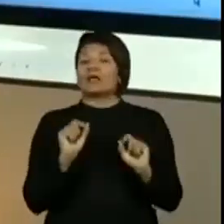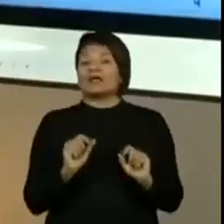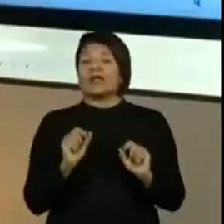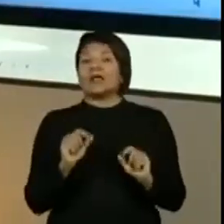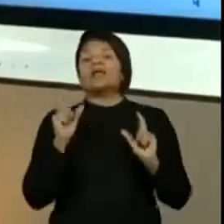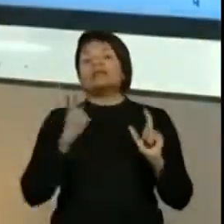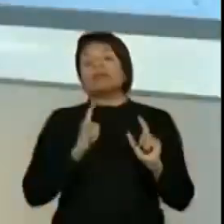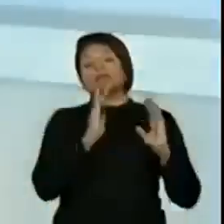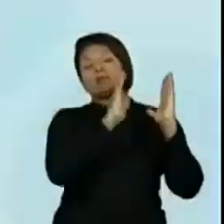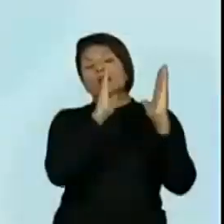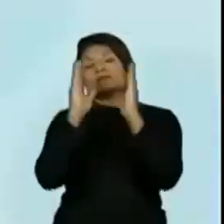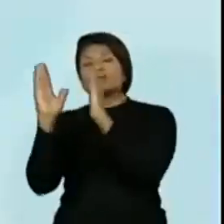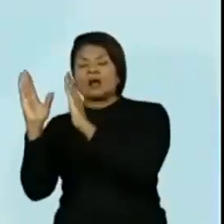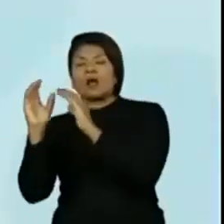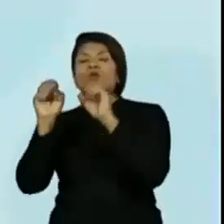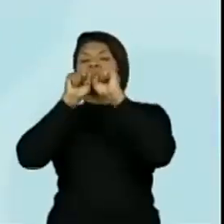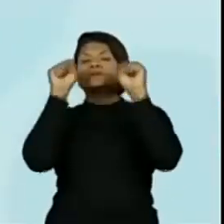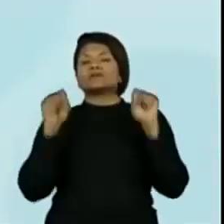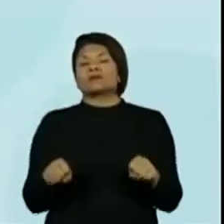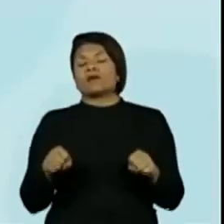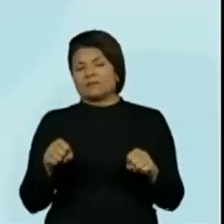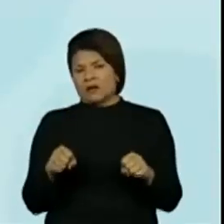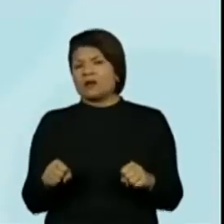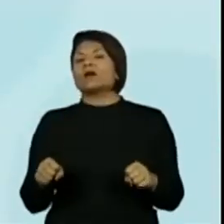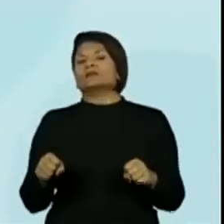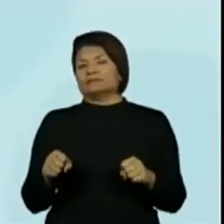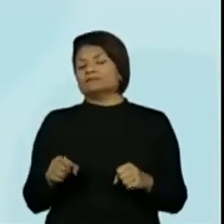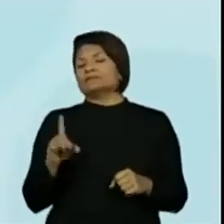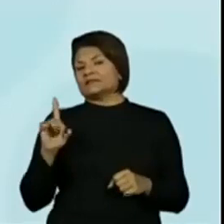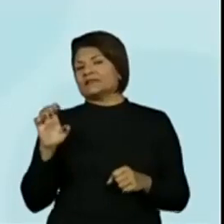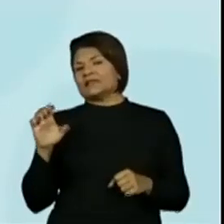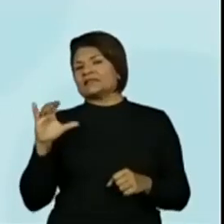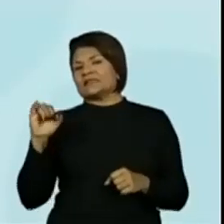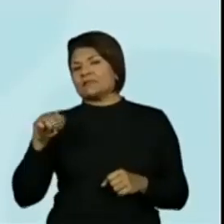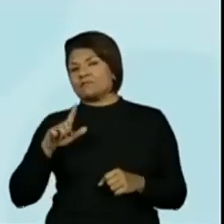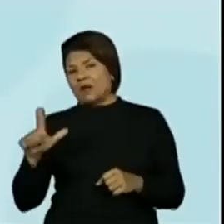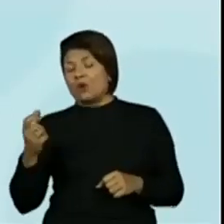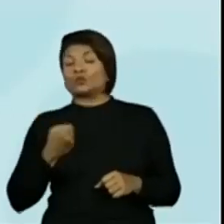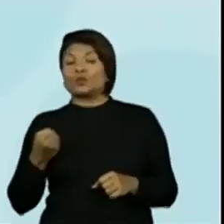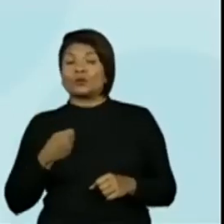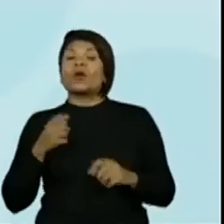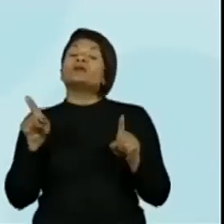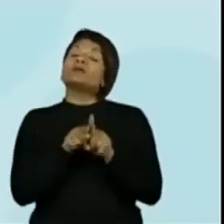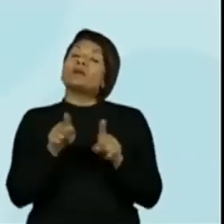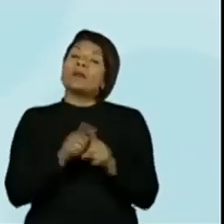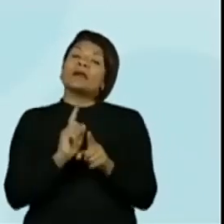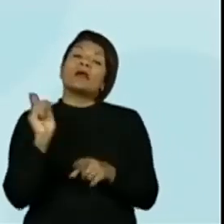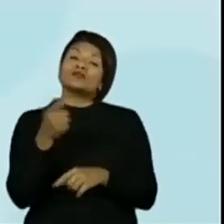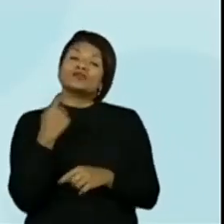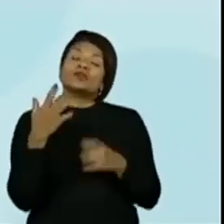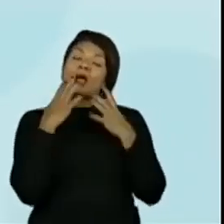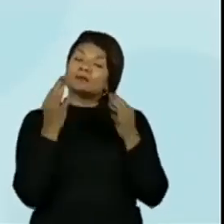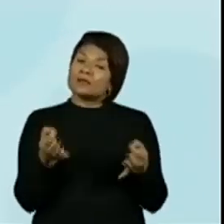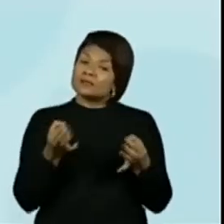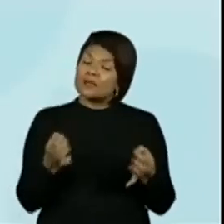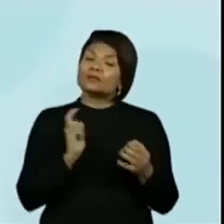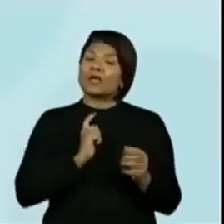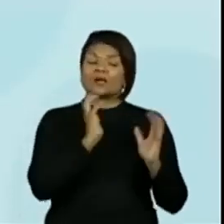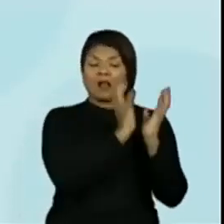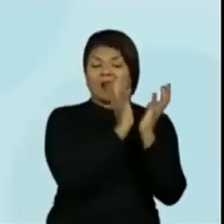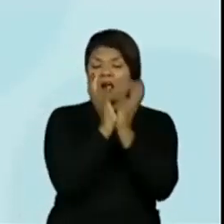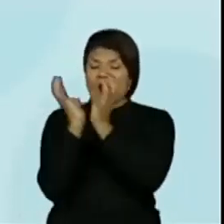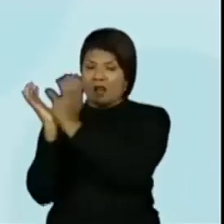e as regularidades do nosso sistema de numeração decimal. Também observamos bem atentamente as classes e as